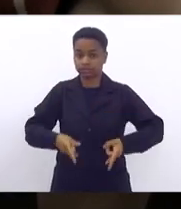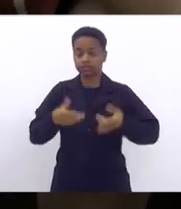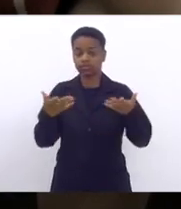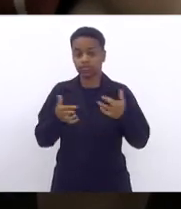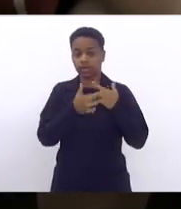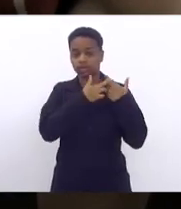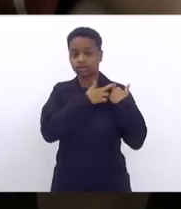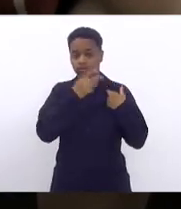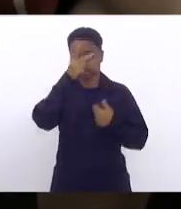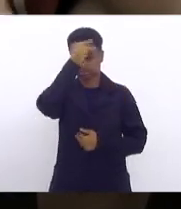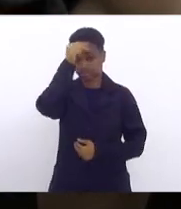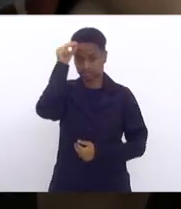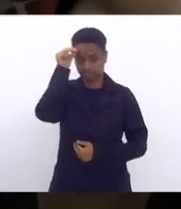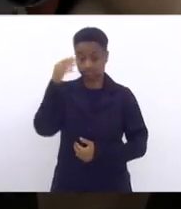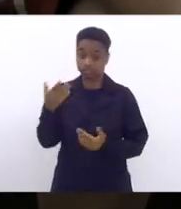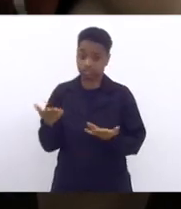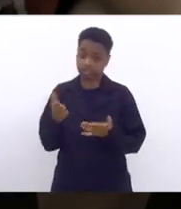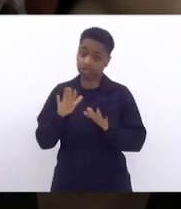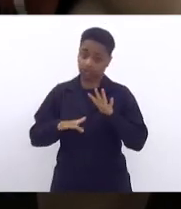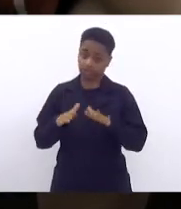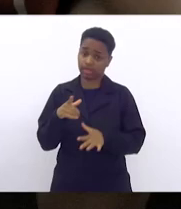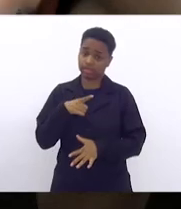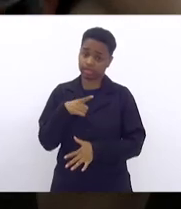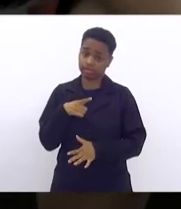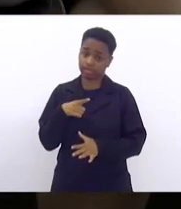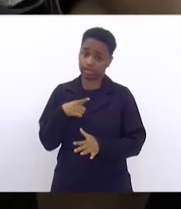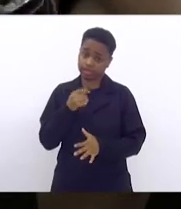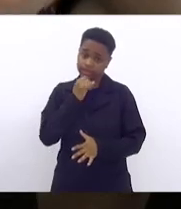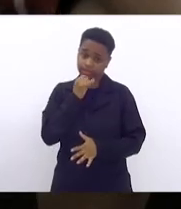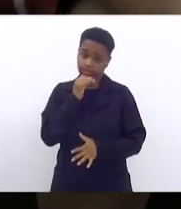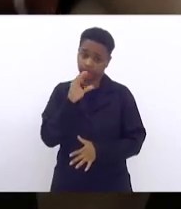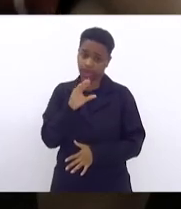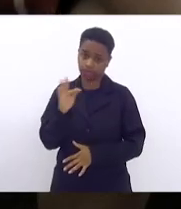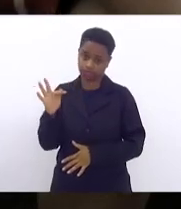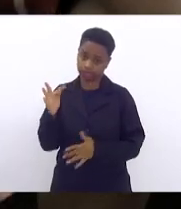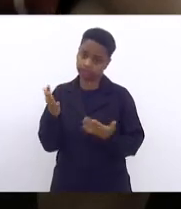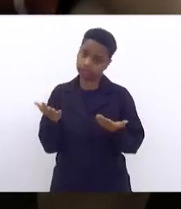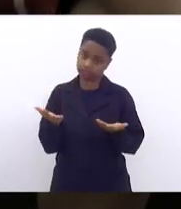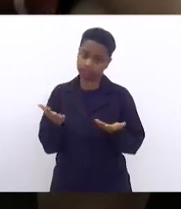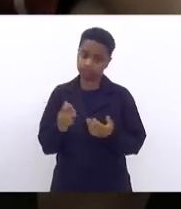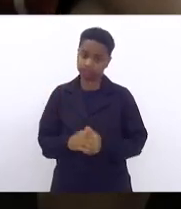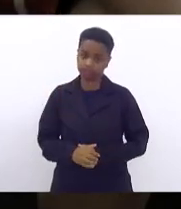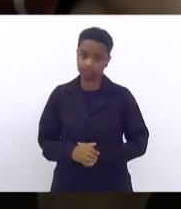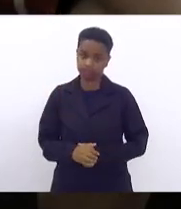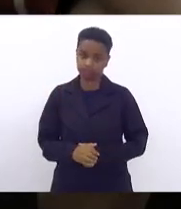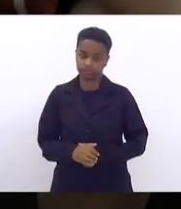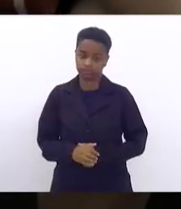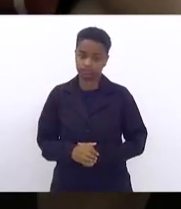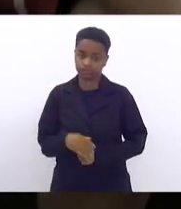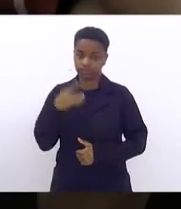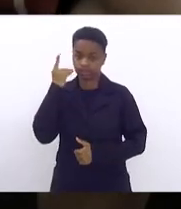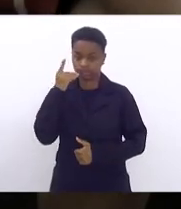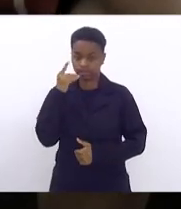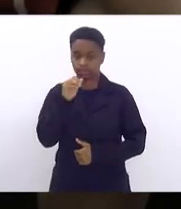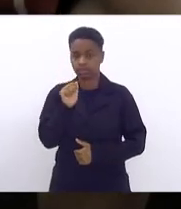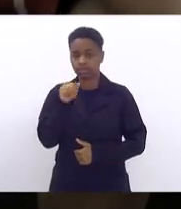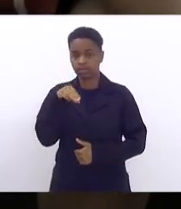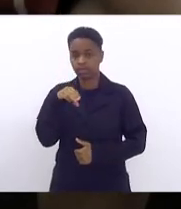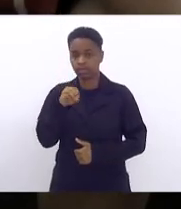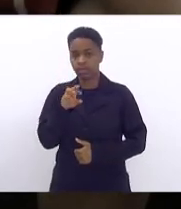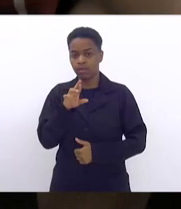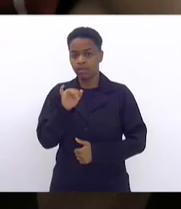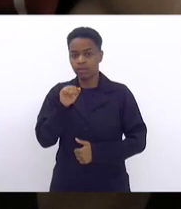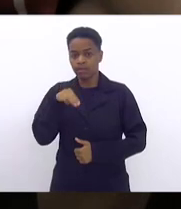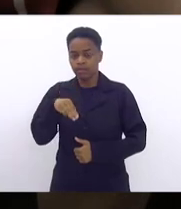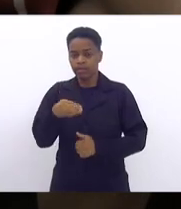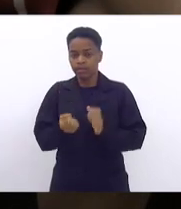competência municipal. Isso deve existir lá em Cabo Frio. Bom, o deputado Amorim